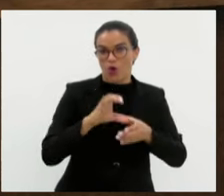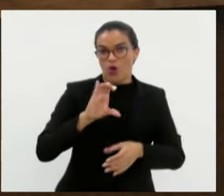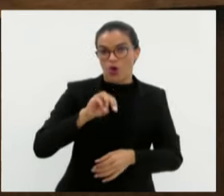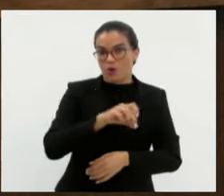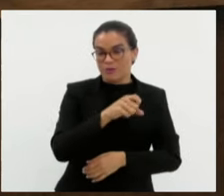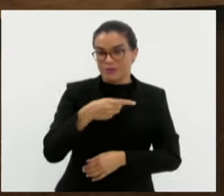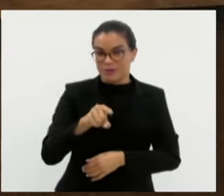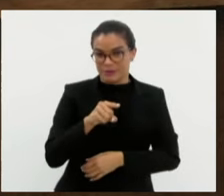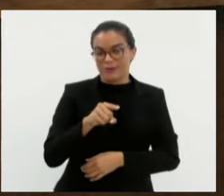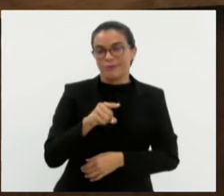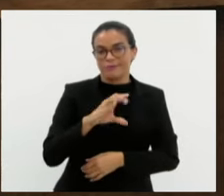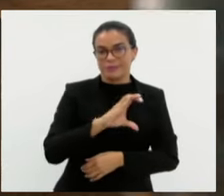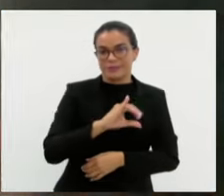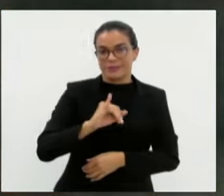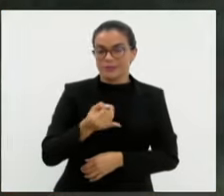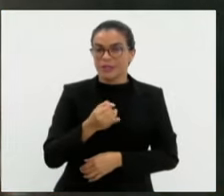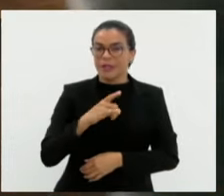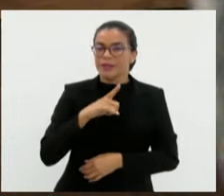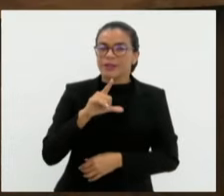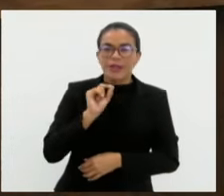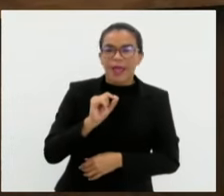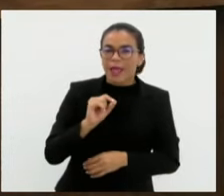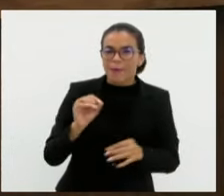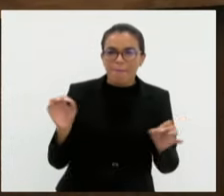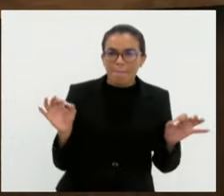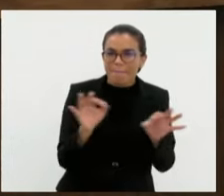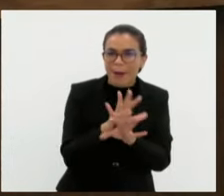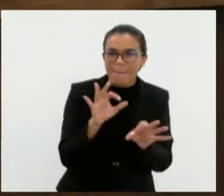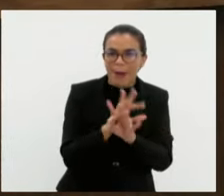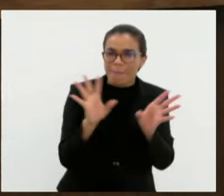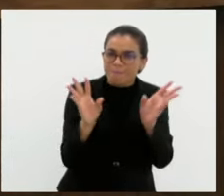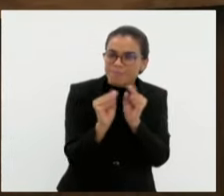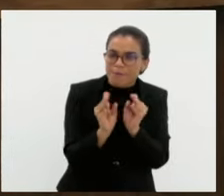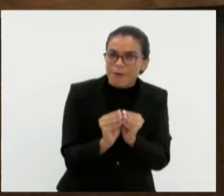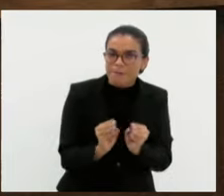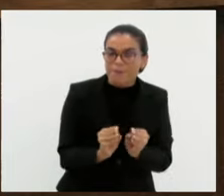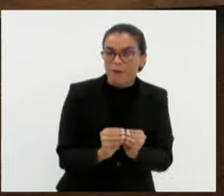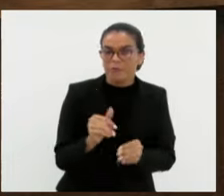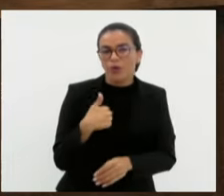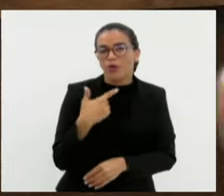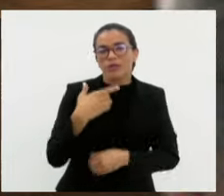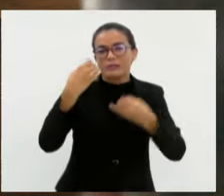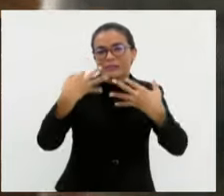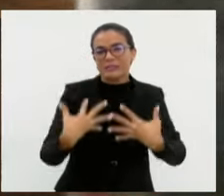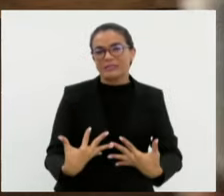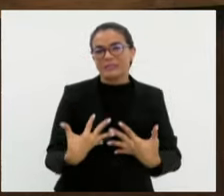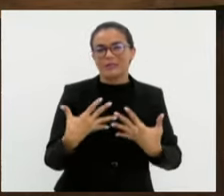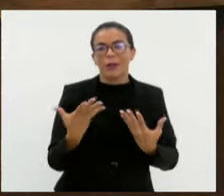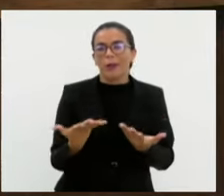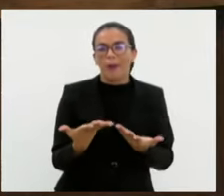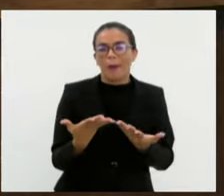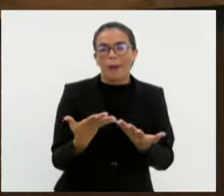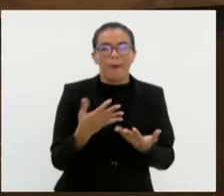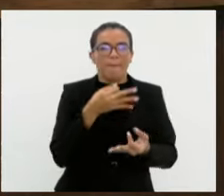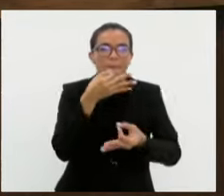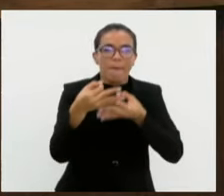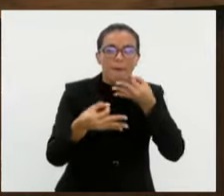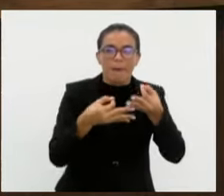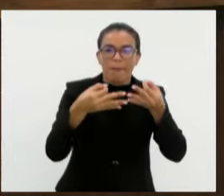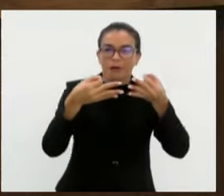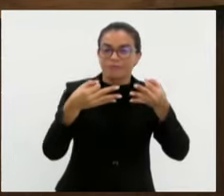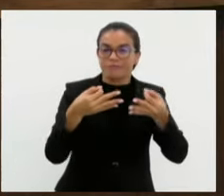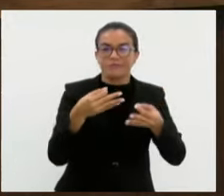CCJ, eles são objetivos como foi o meu. Eu não quis dar as razões do parecer da CCJ, no